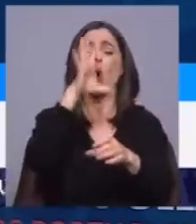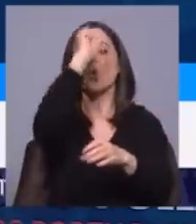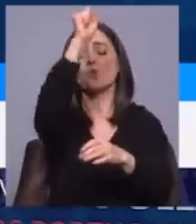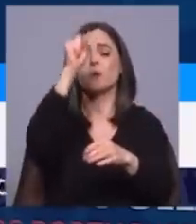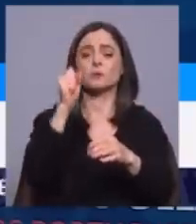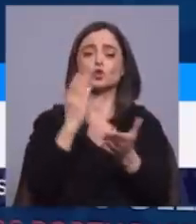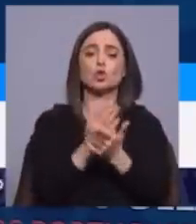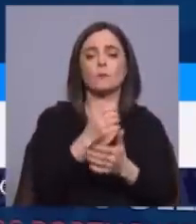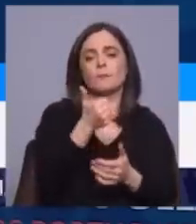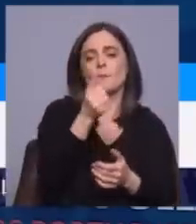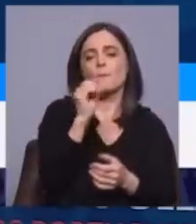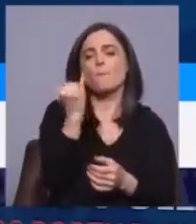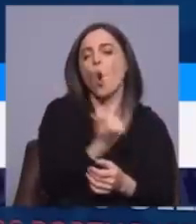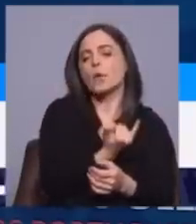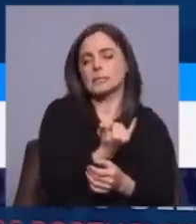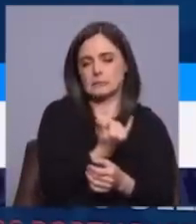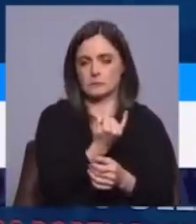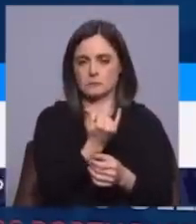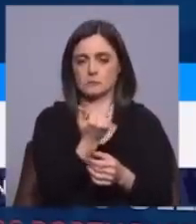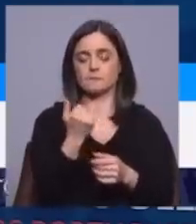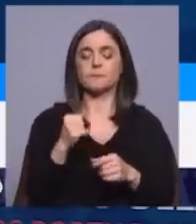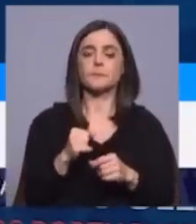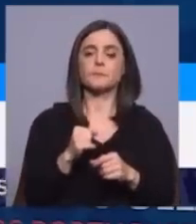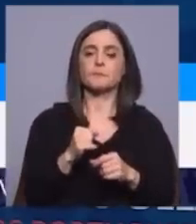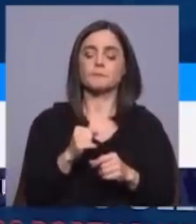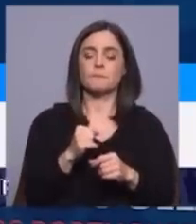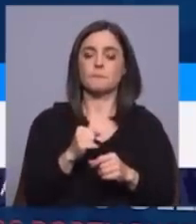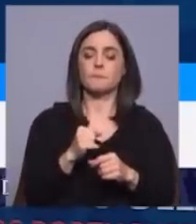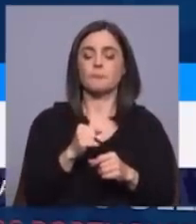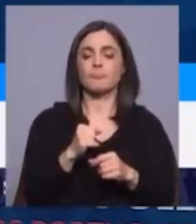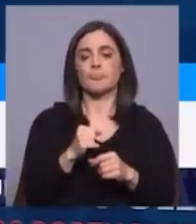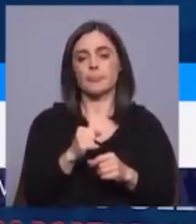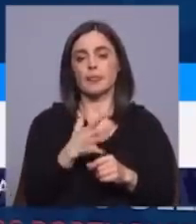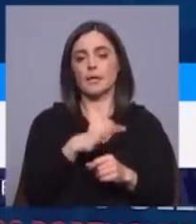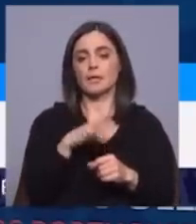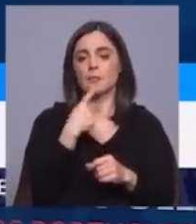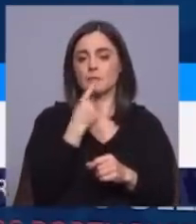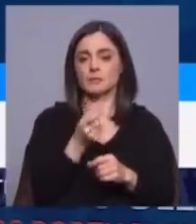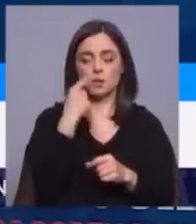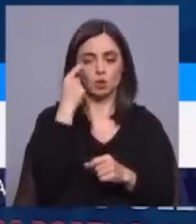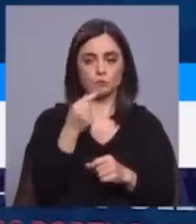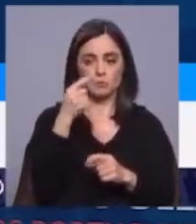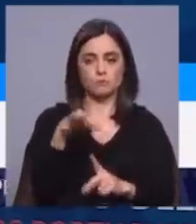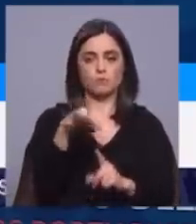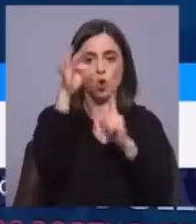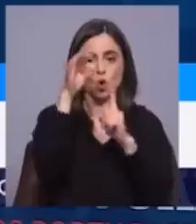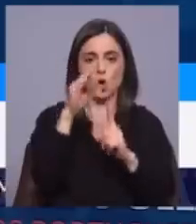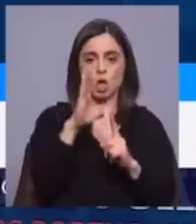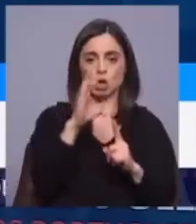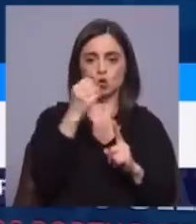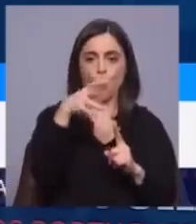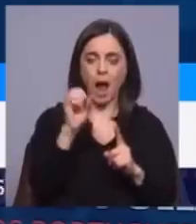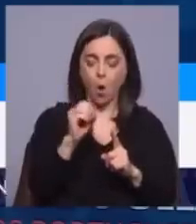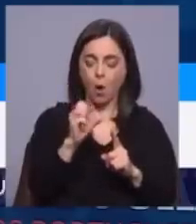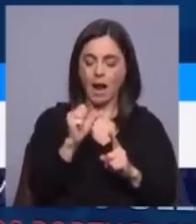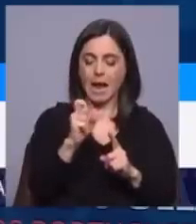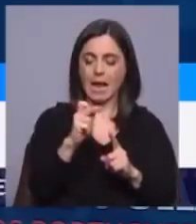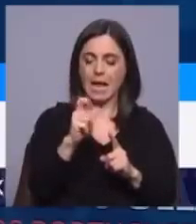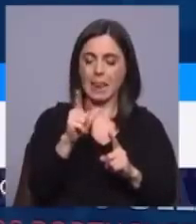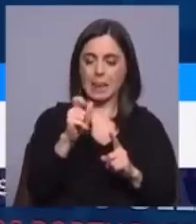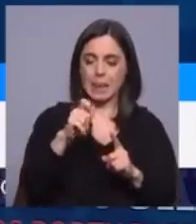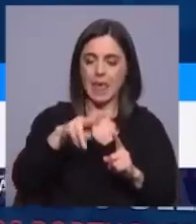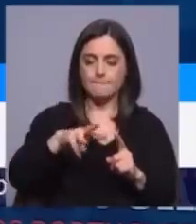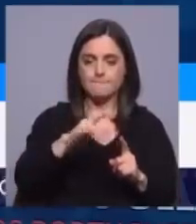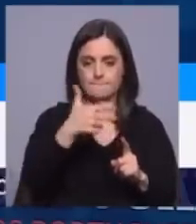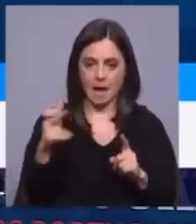baixo permita uma que me prenda Especialmente na nomeação de João Goulart a nomeação